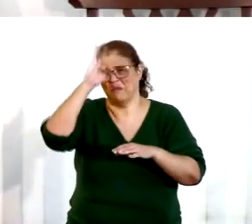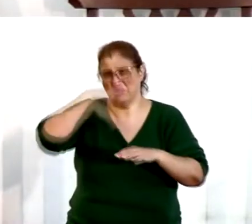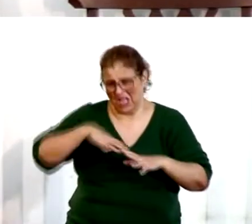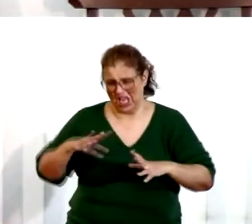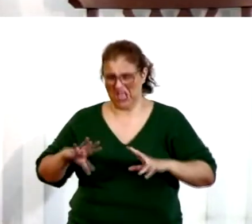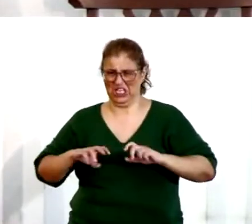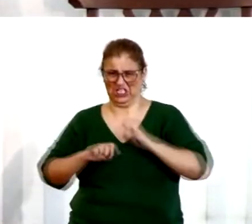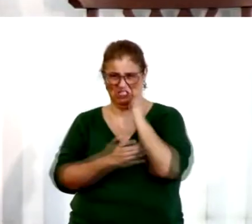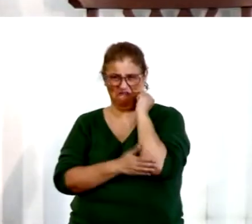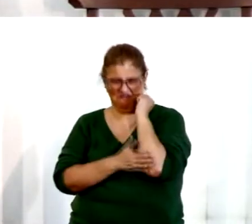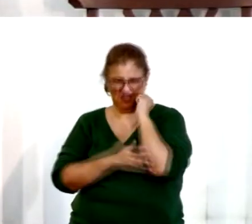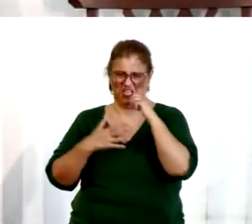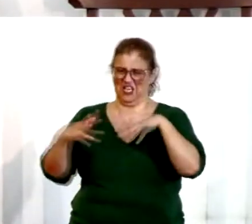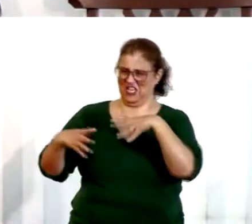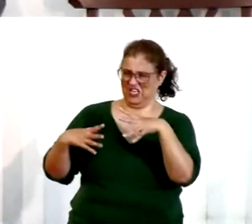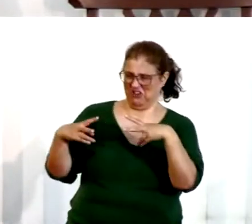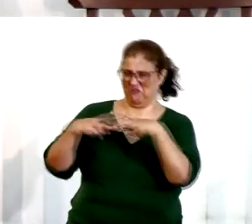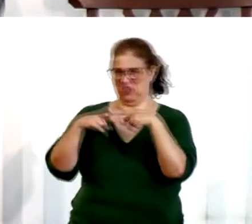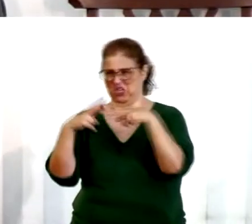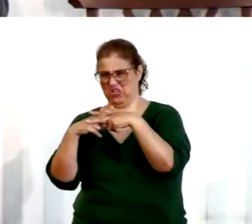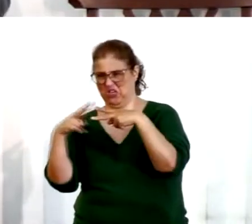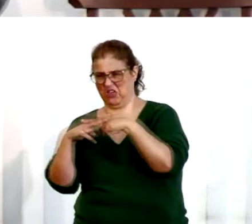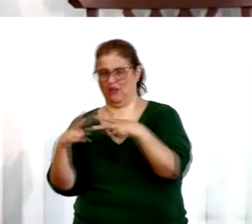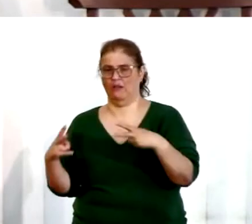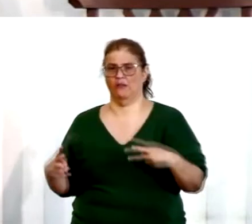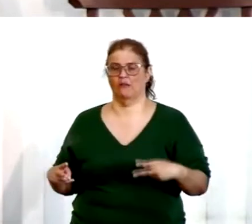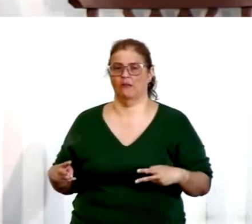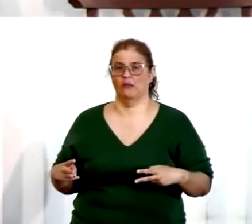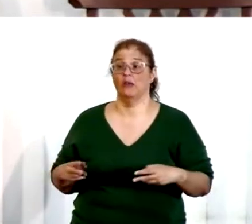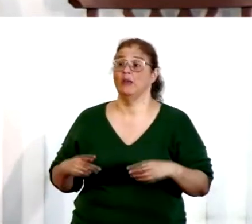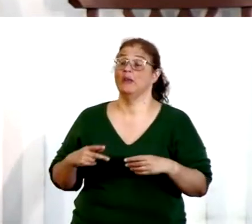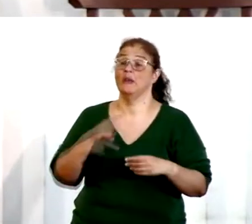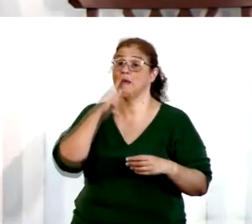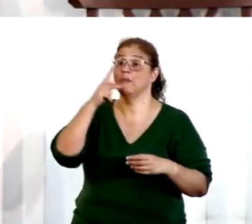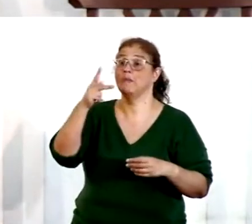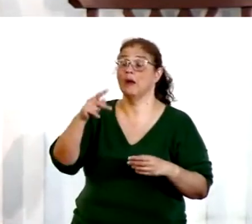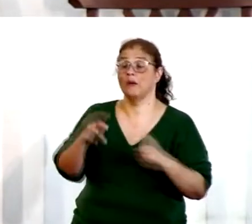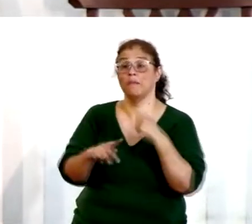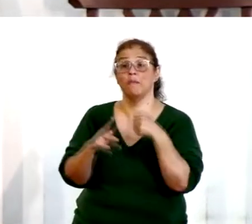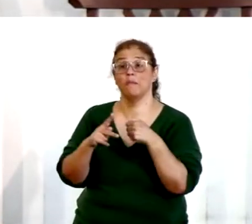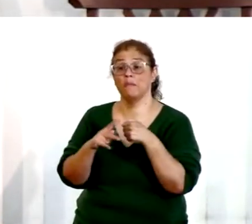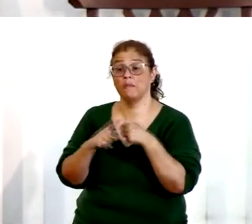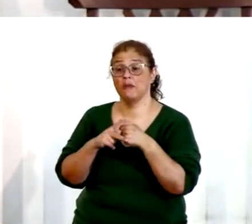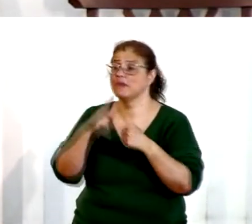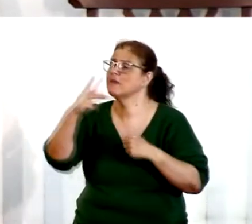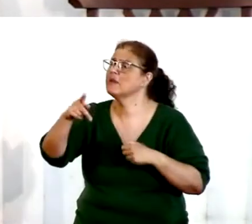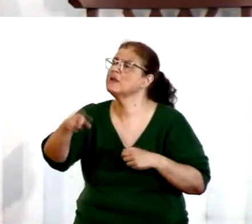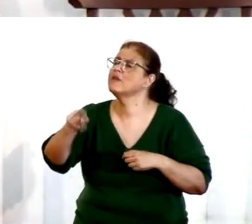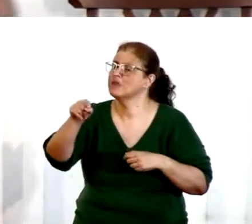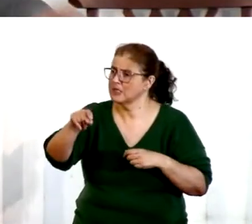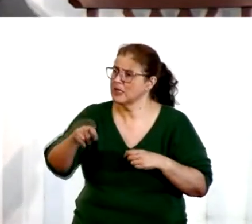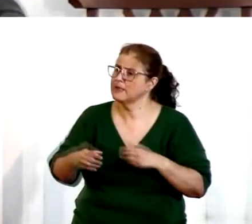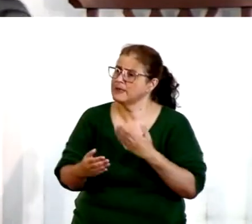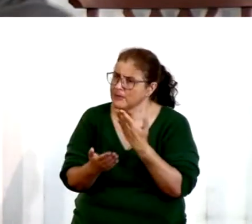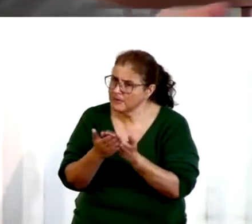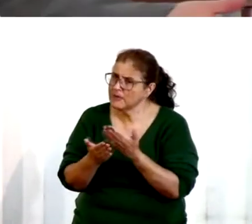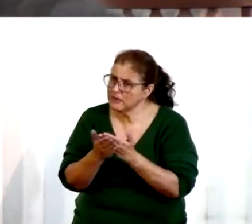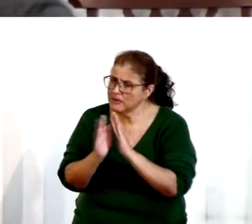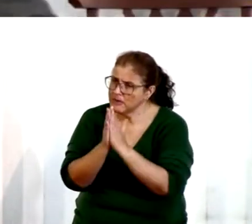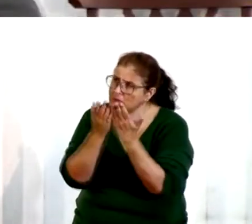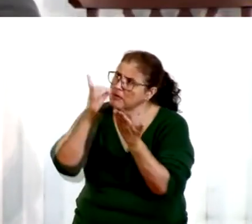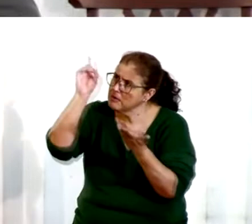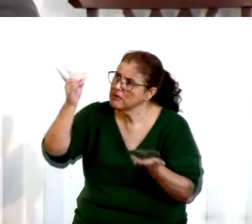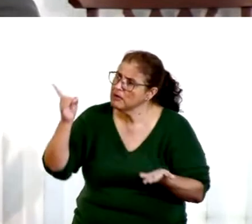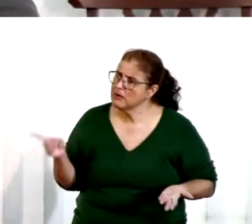têm. Agora, quando fala assim, vocês estão meditando na palavra, estudando a palavra, buscando o alimento espiritual? Não, Pedro, isso não.